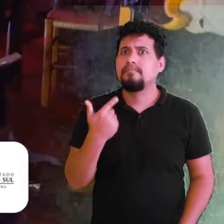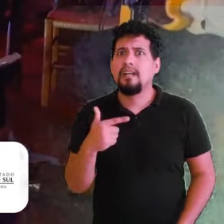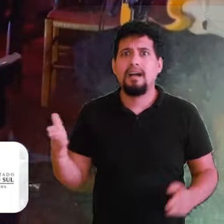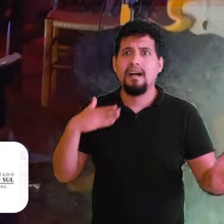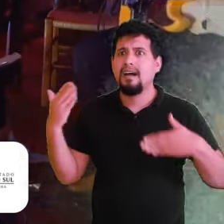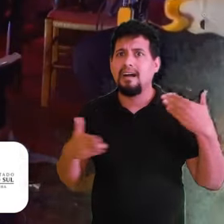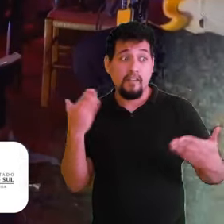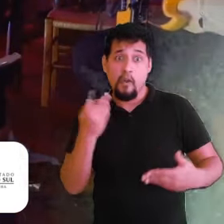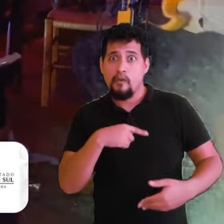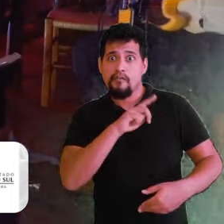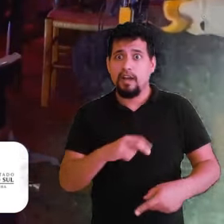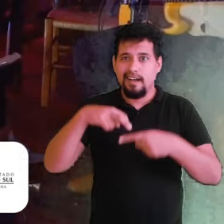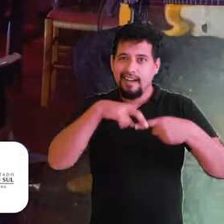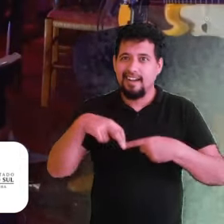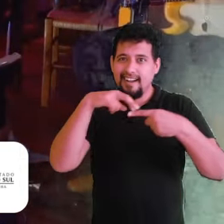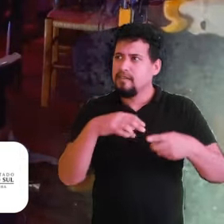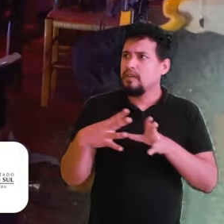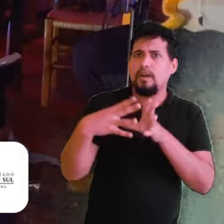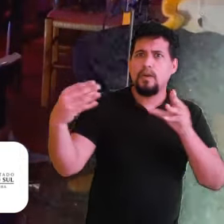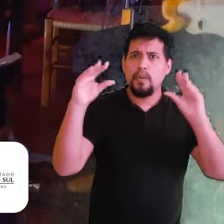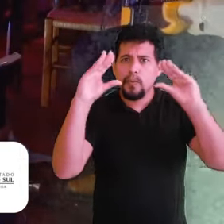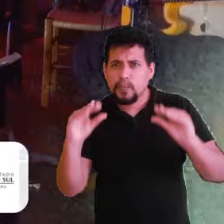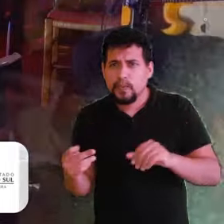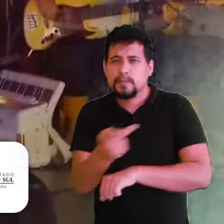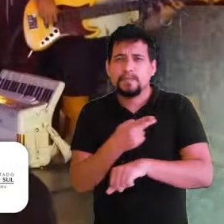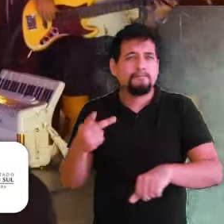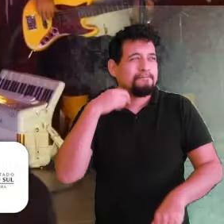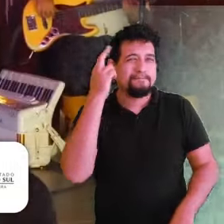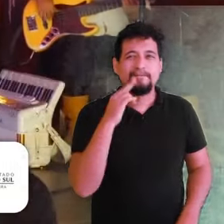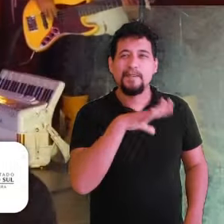no escuridão. Vou buscar minha morena, meu amor, minha paixão.